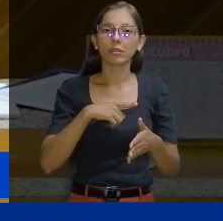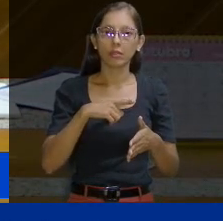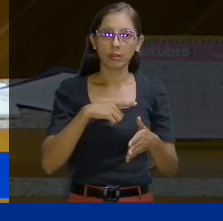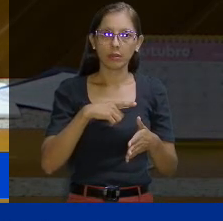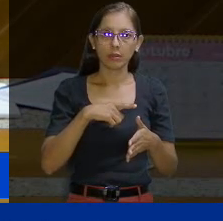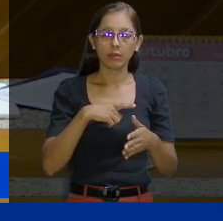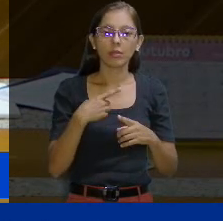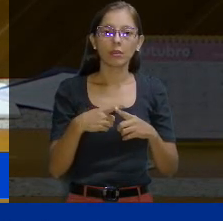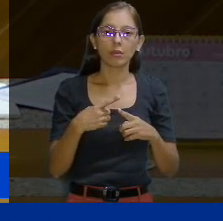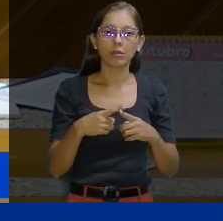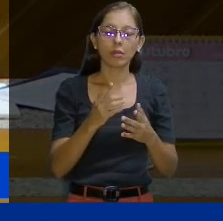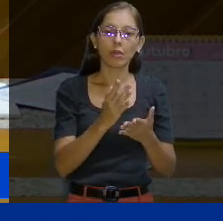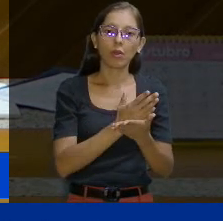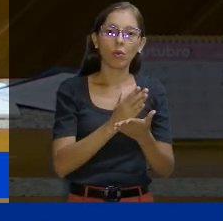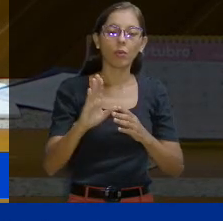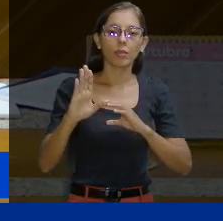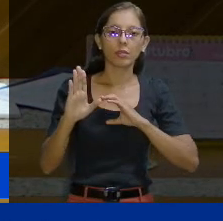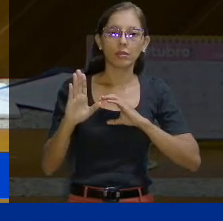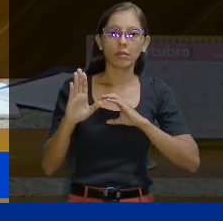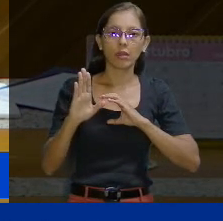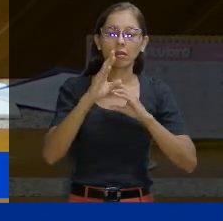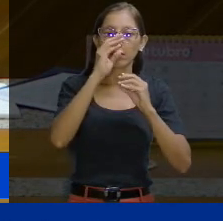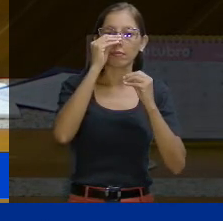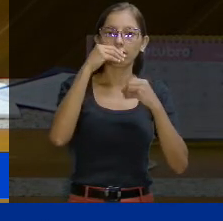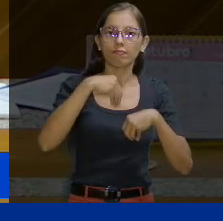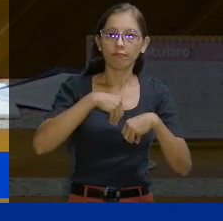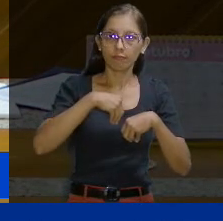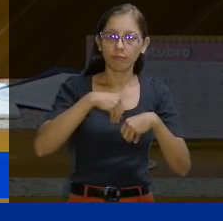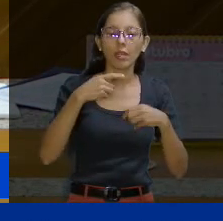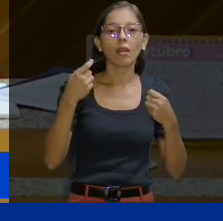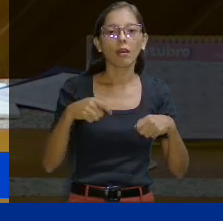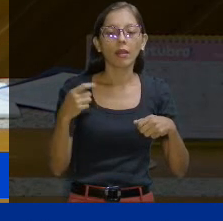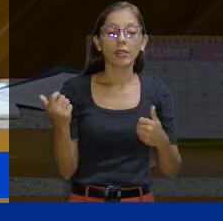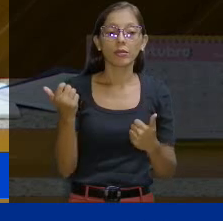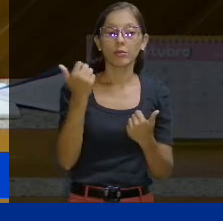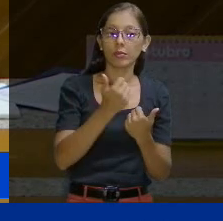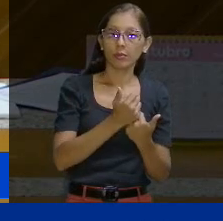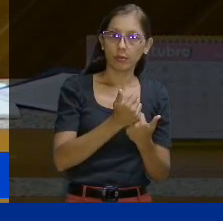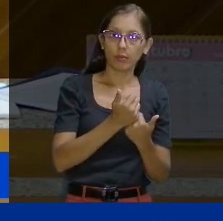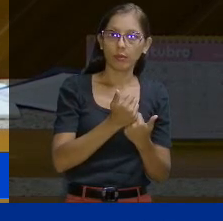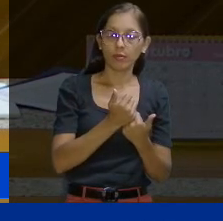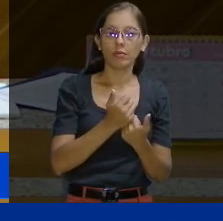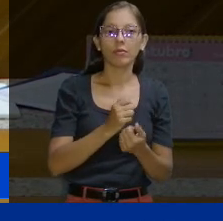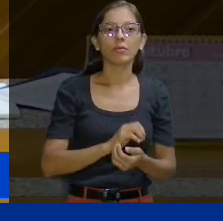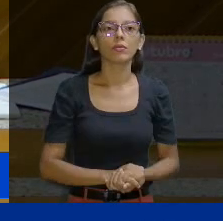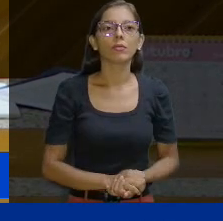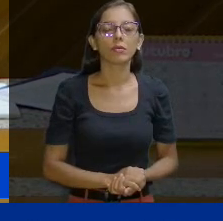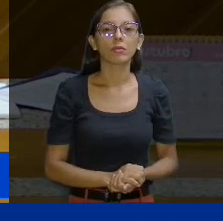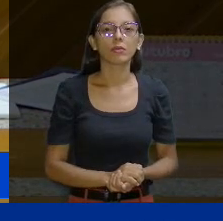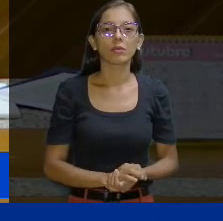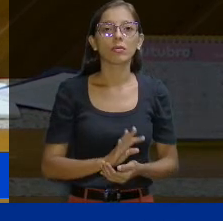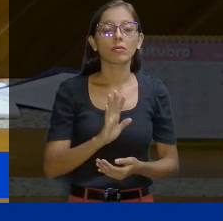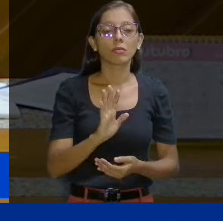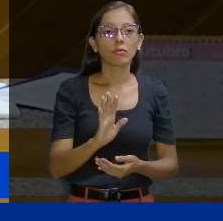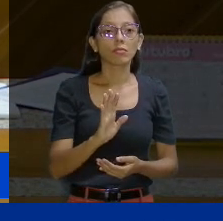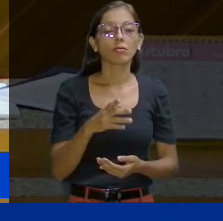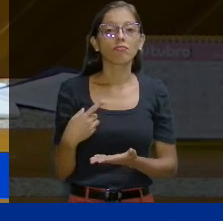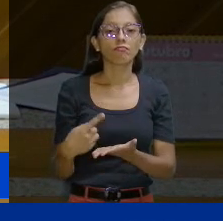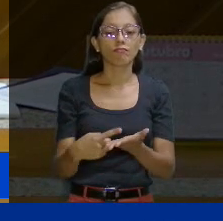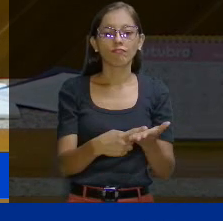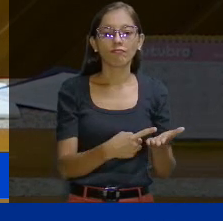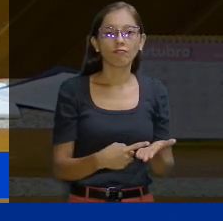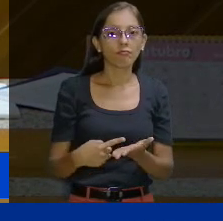das candidatas que renunciaram após o deferimento do DRAP. Todavia, o acórdão foi claro ao demonstrar que as renúncias